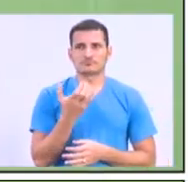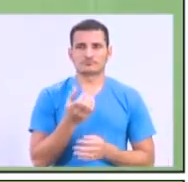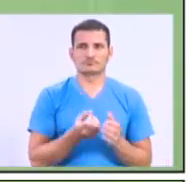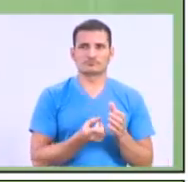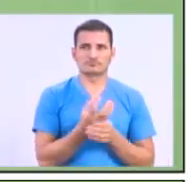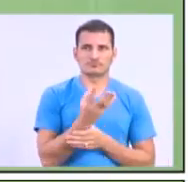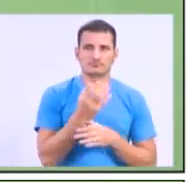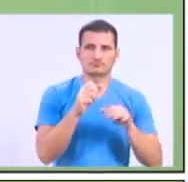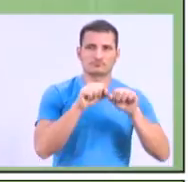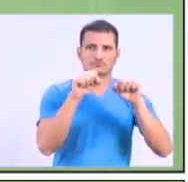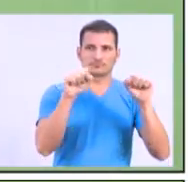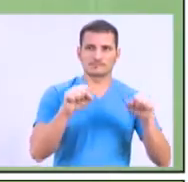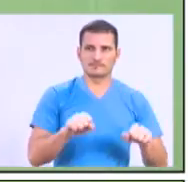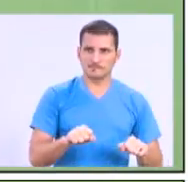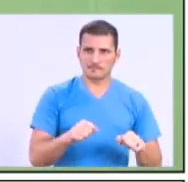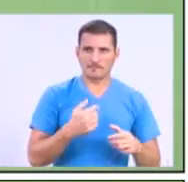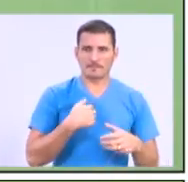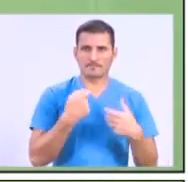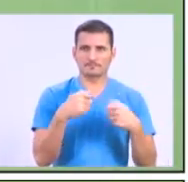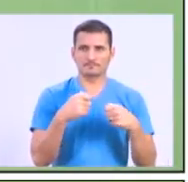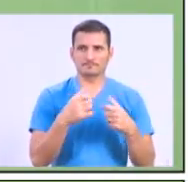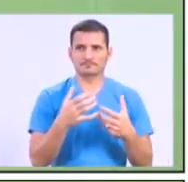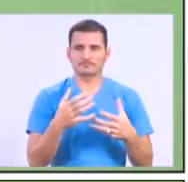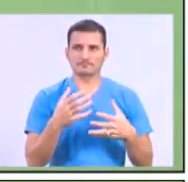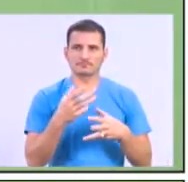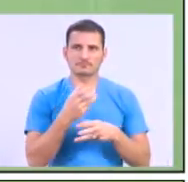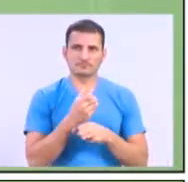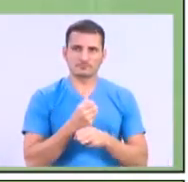um sistema em que eu precise calcular